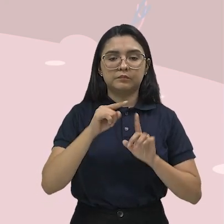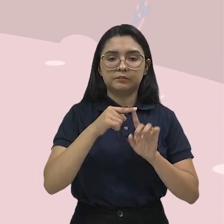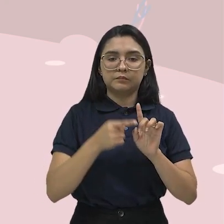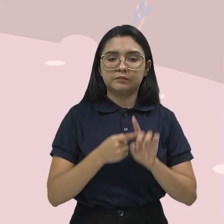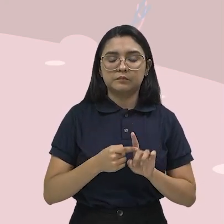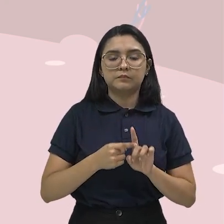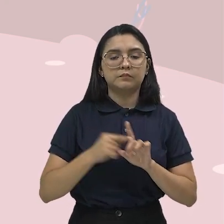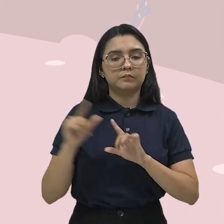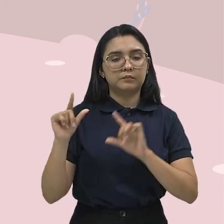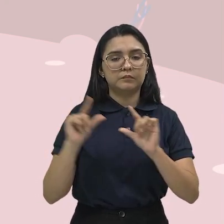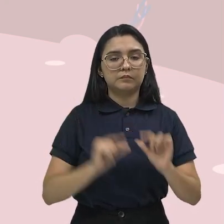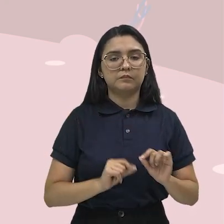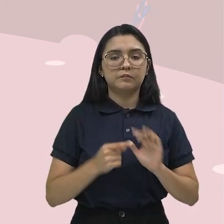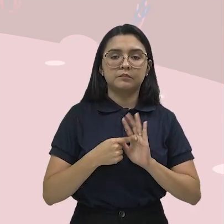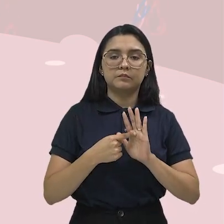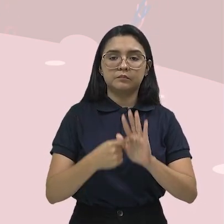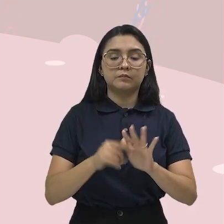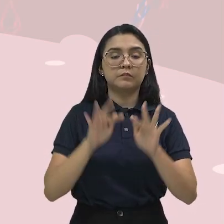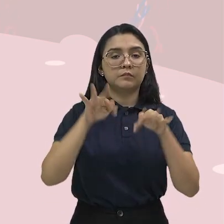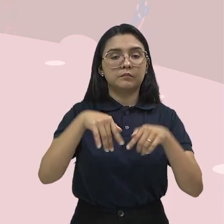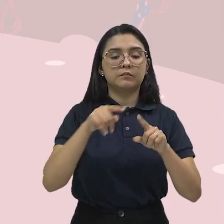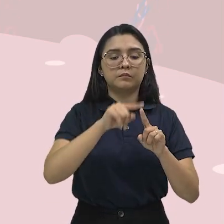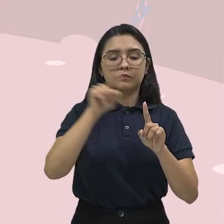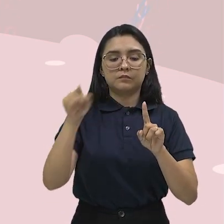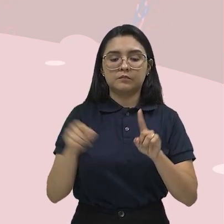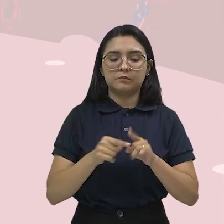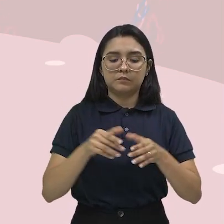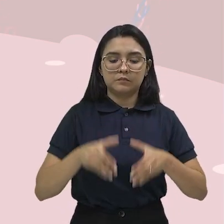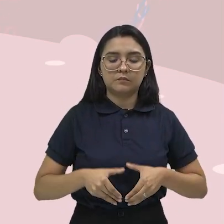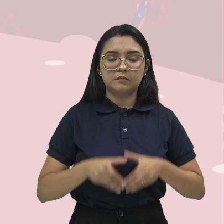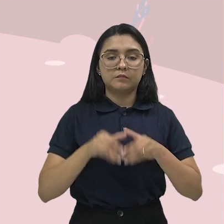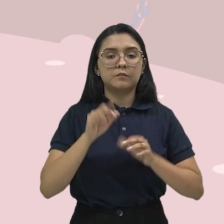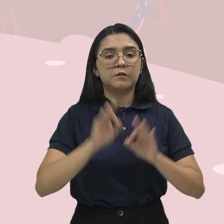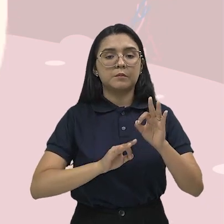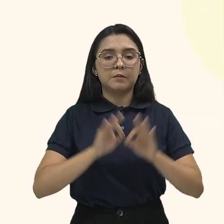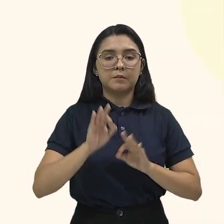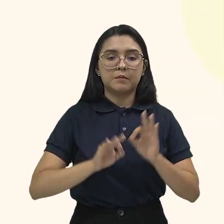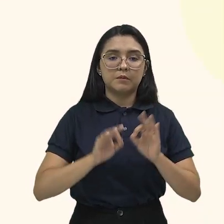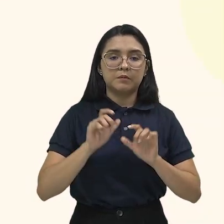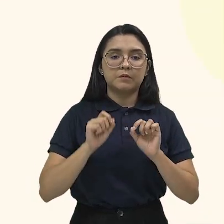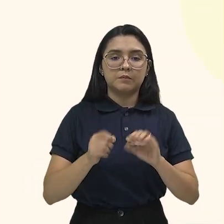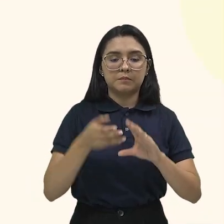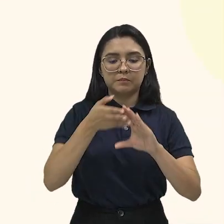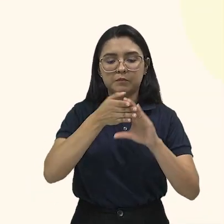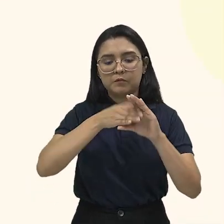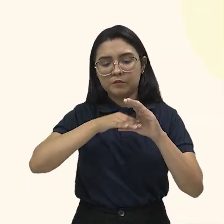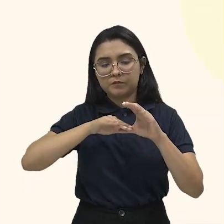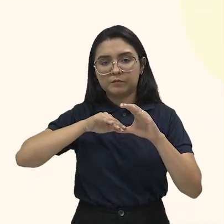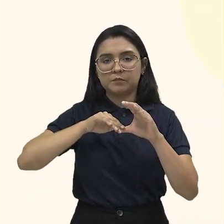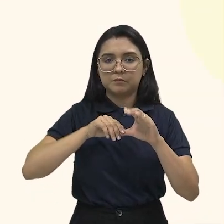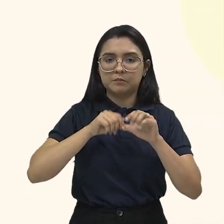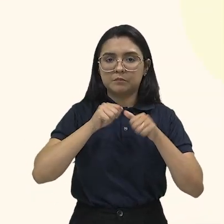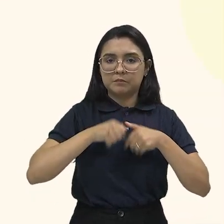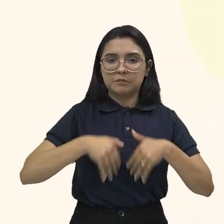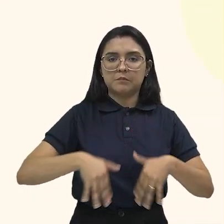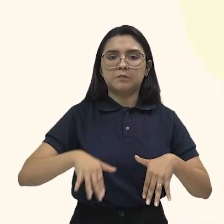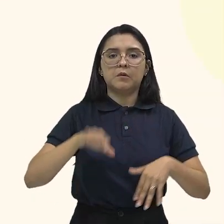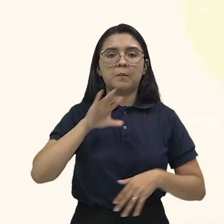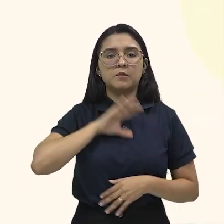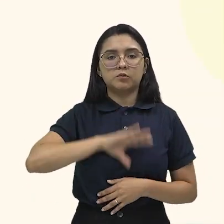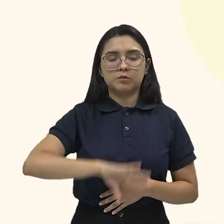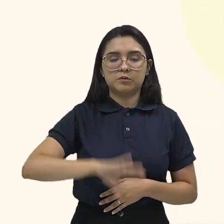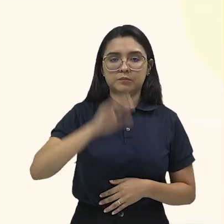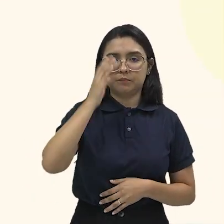término do ciclo. O útero, então, se prepara para eliminar o revestimento preparado, resultando na